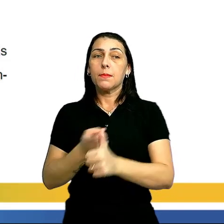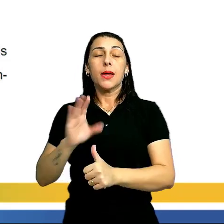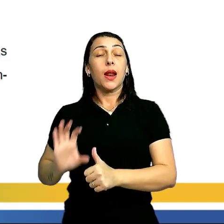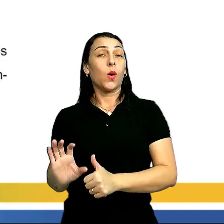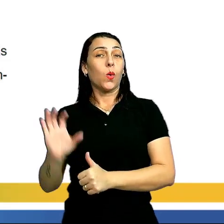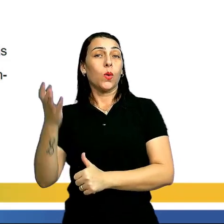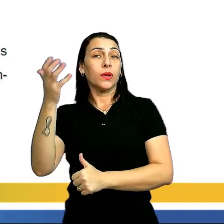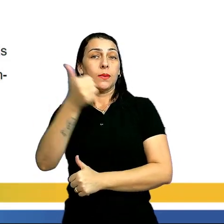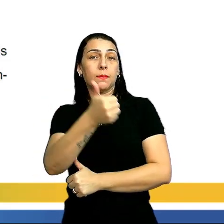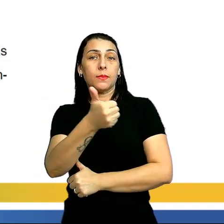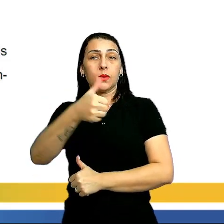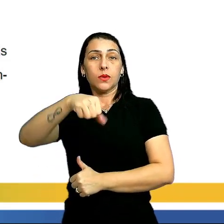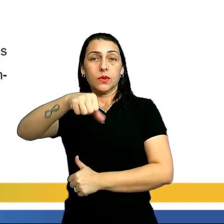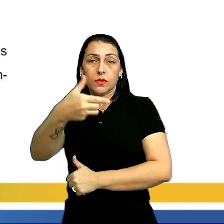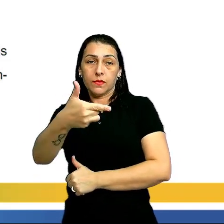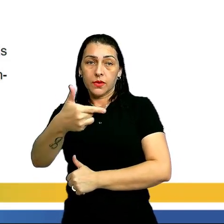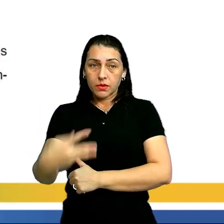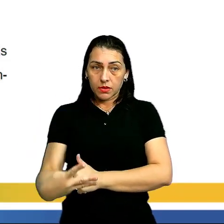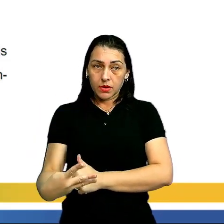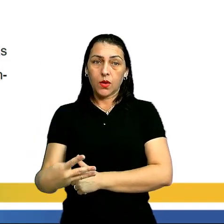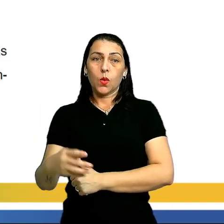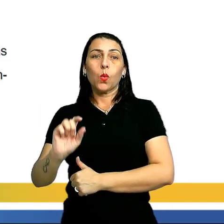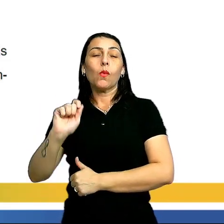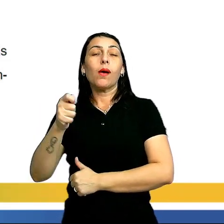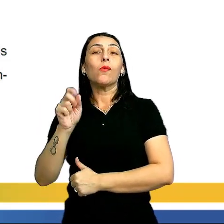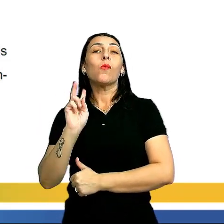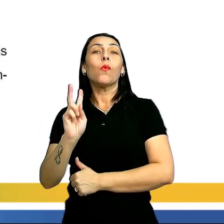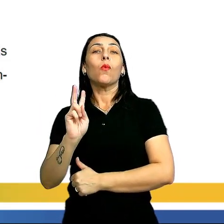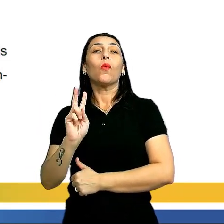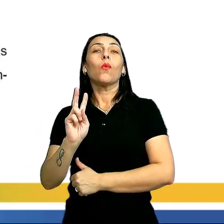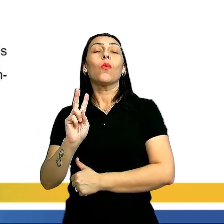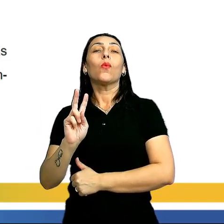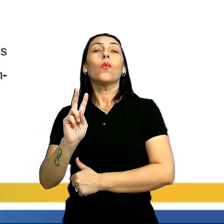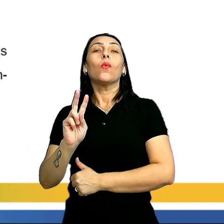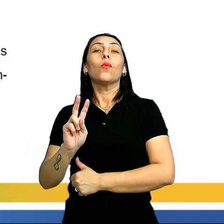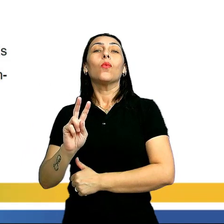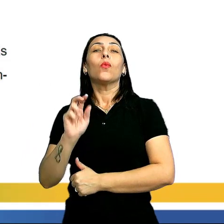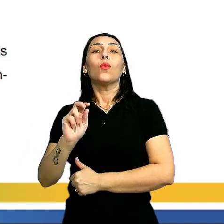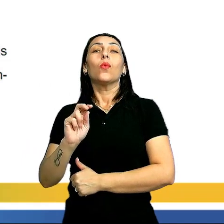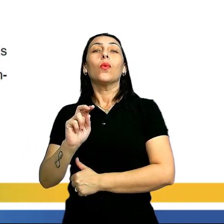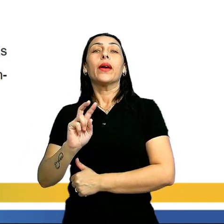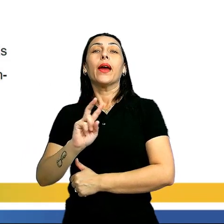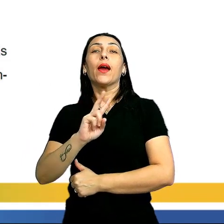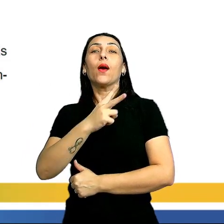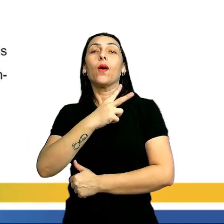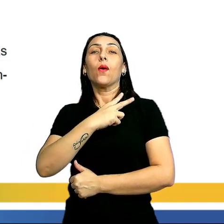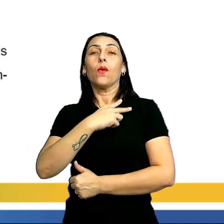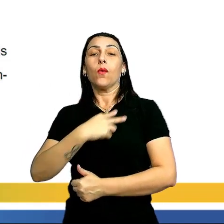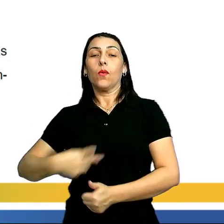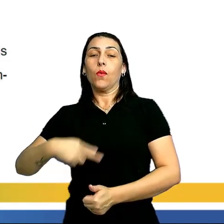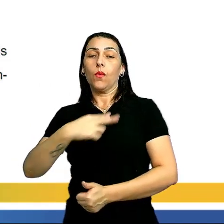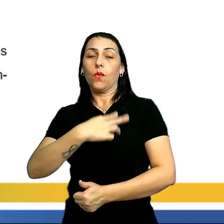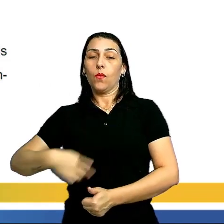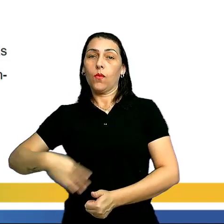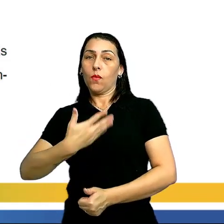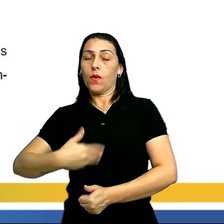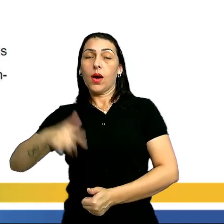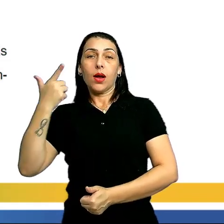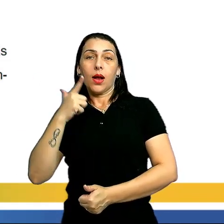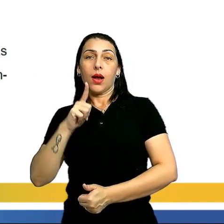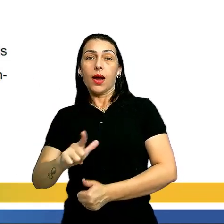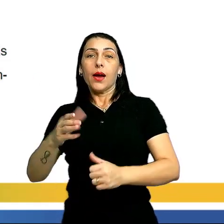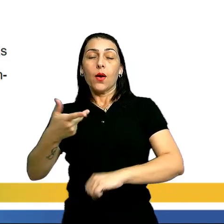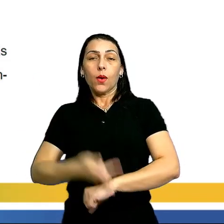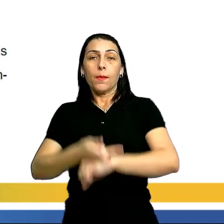primeira reviravolta aconteceu em 1923, quando o Vasco ganhou o Campeonato